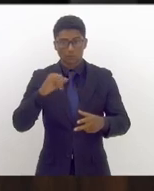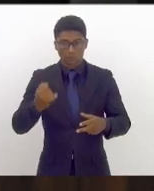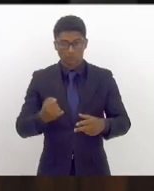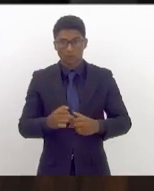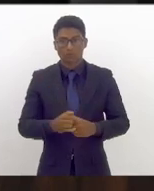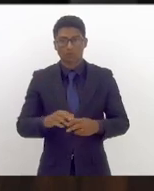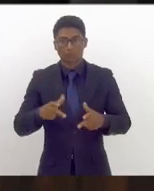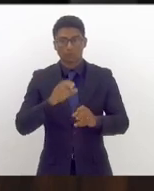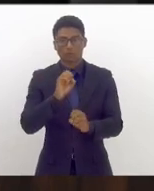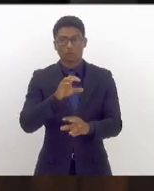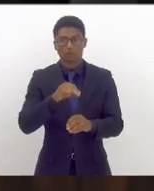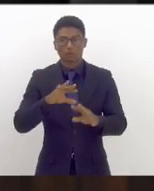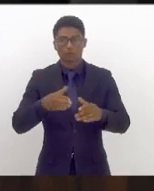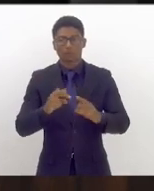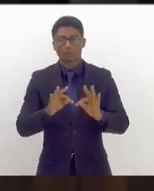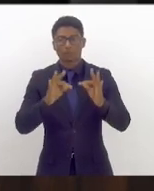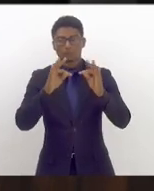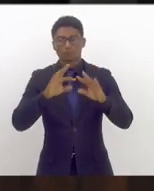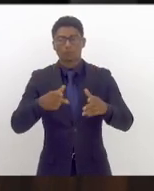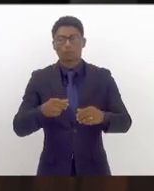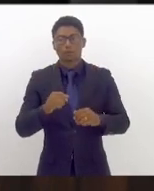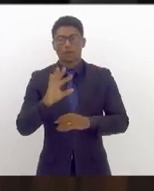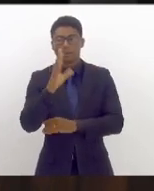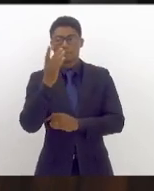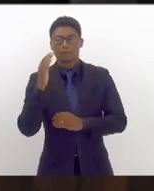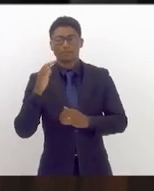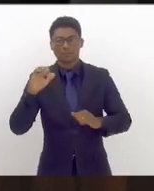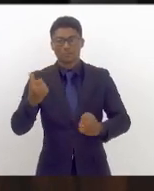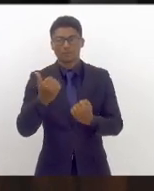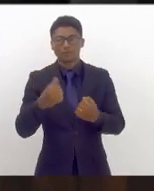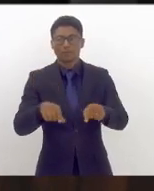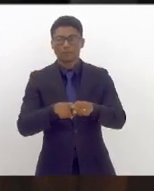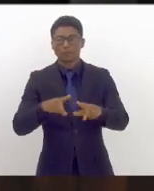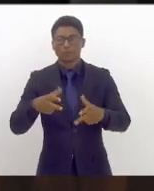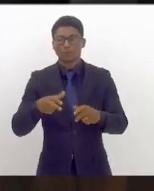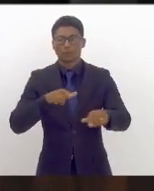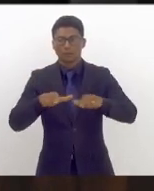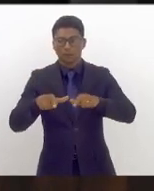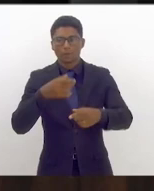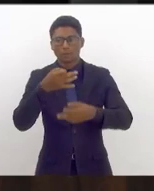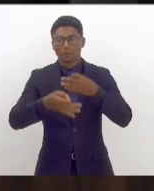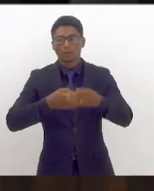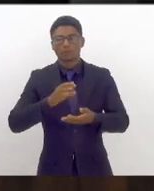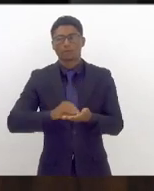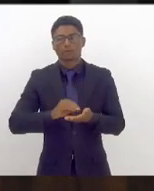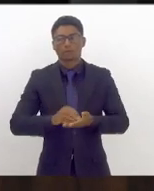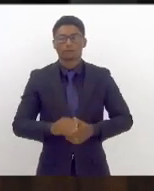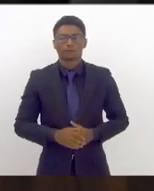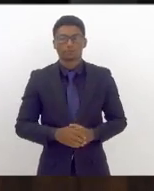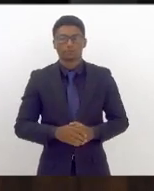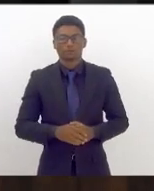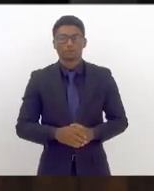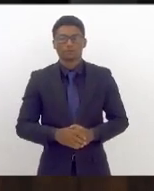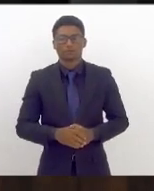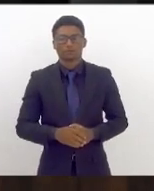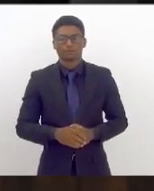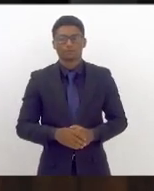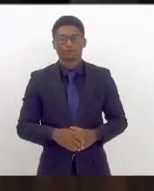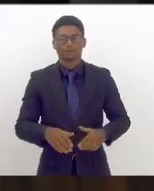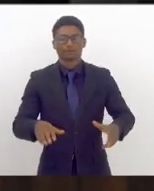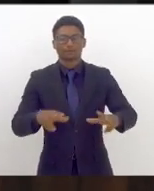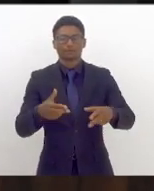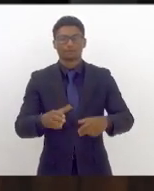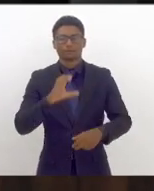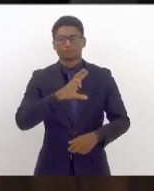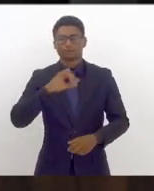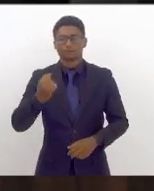de Educação Ciência e Tecnologia defesa do meio ambiente de trabalho e orçamento para ele te parecer sobre as emendas de plenário pela comissão de